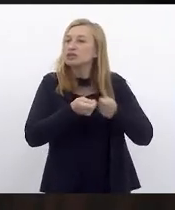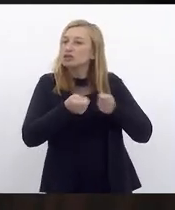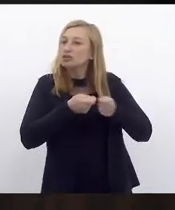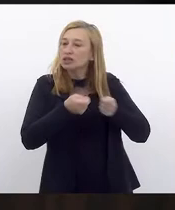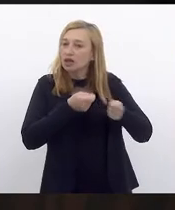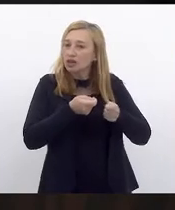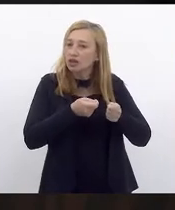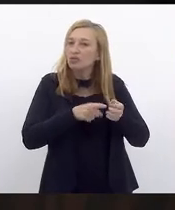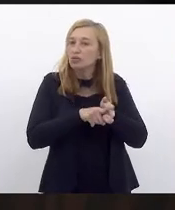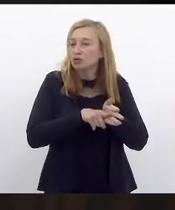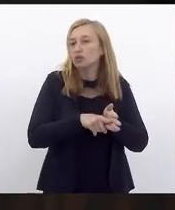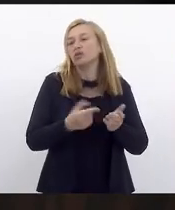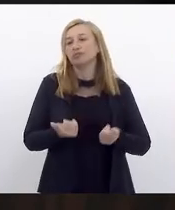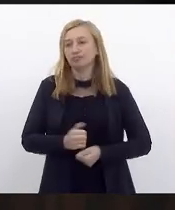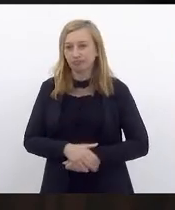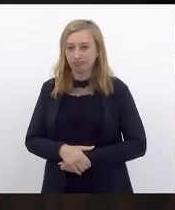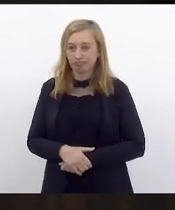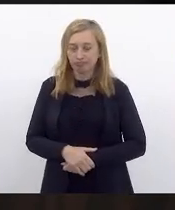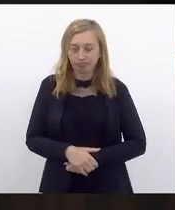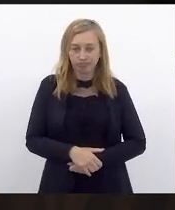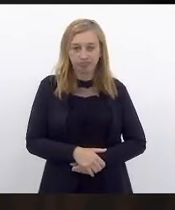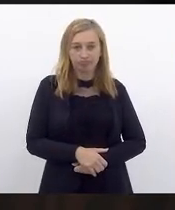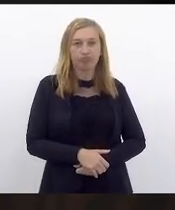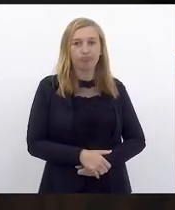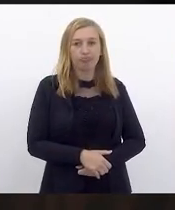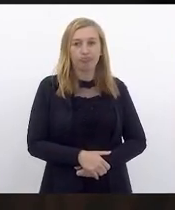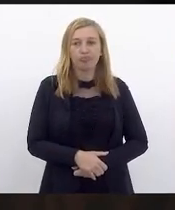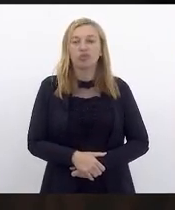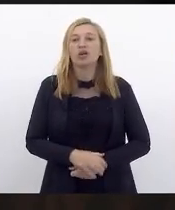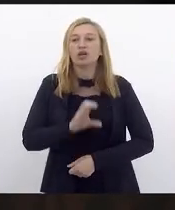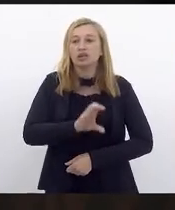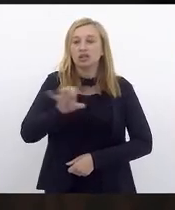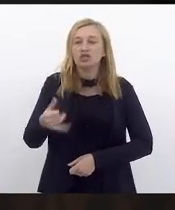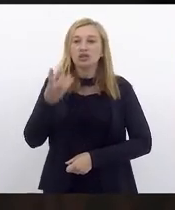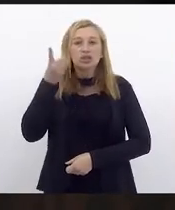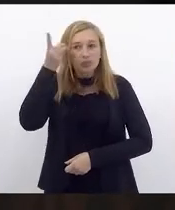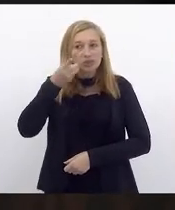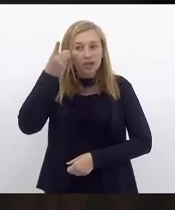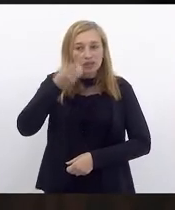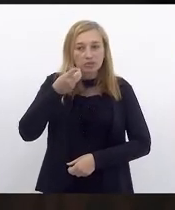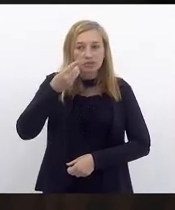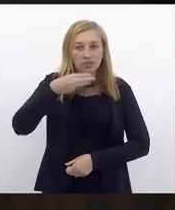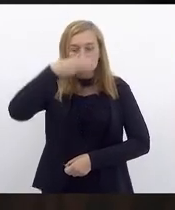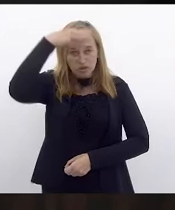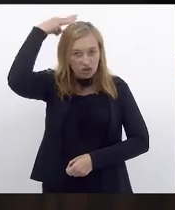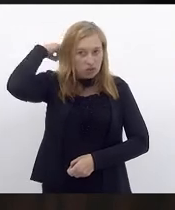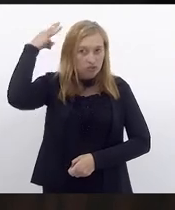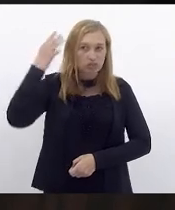Fiscalização Financeira e Controle. Para emitir parecer pela CCJ, deputado Márcio Pacheco.